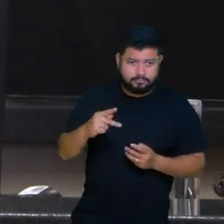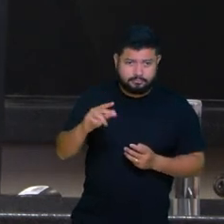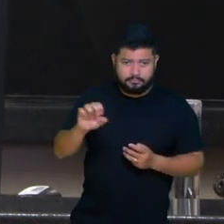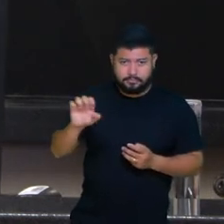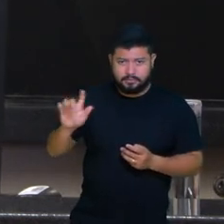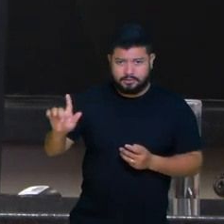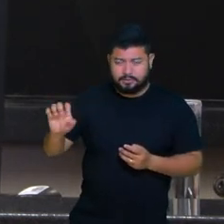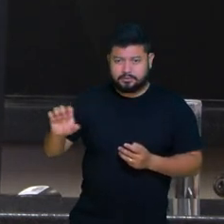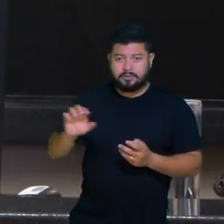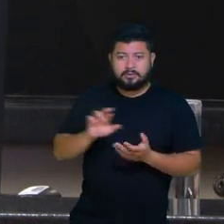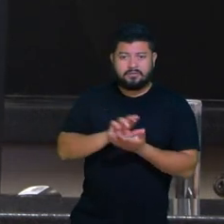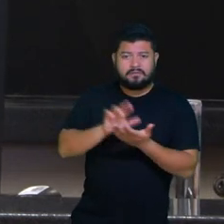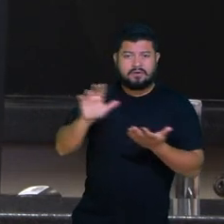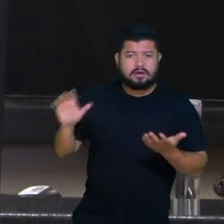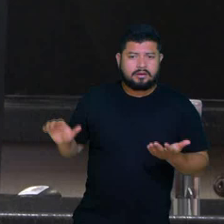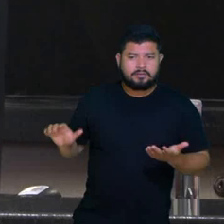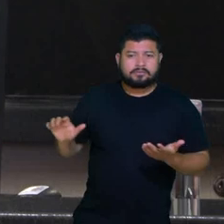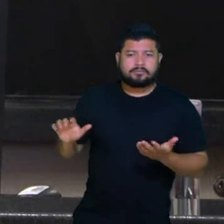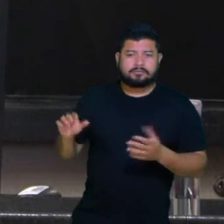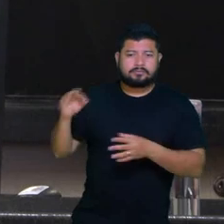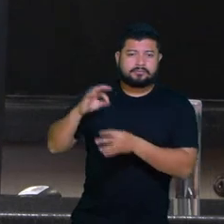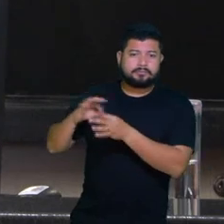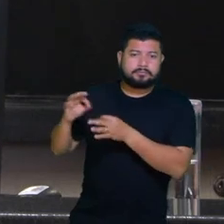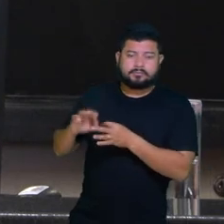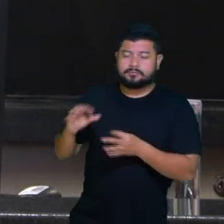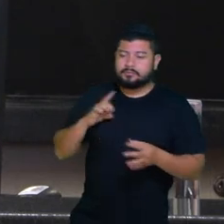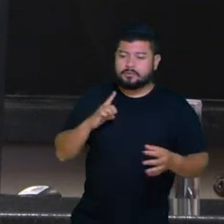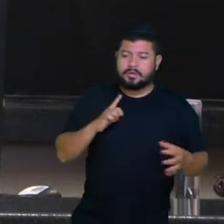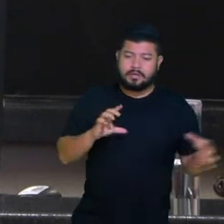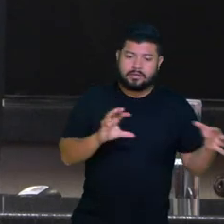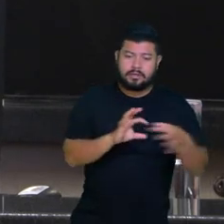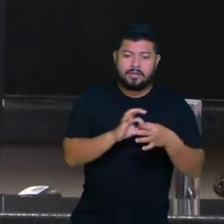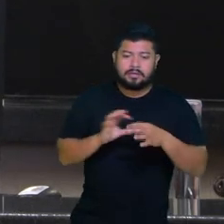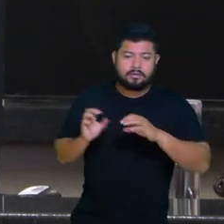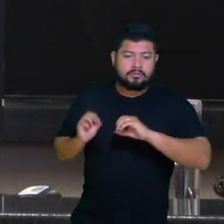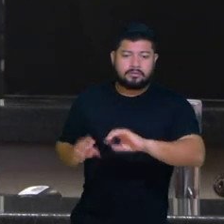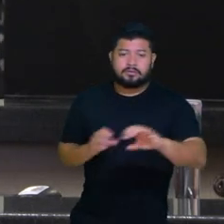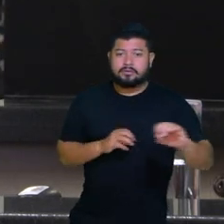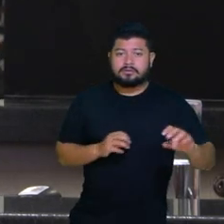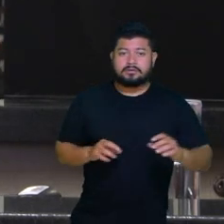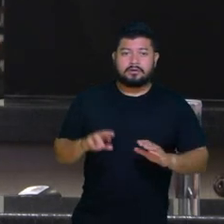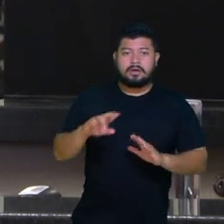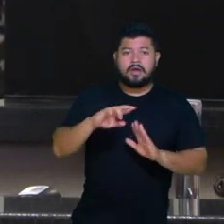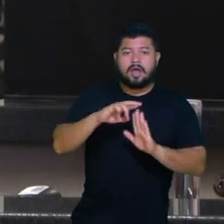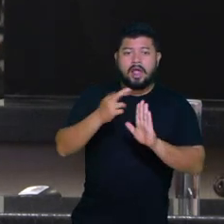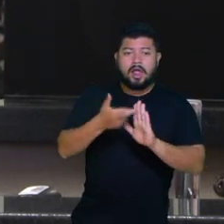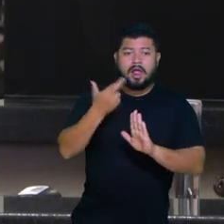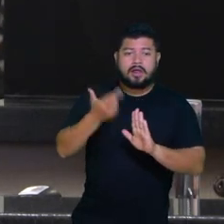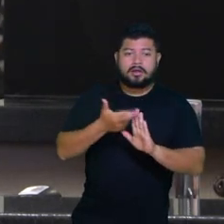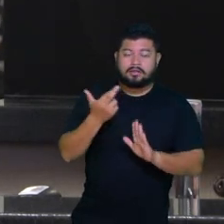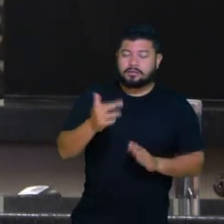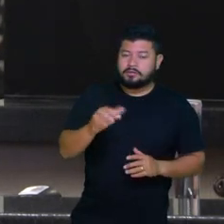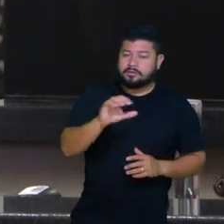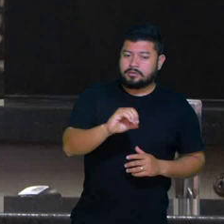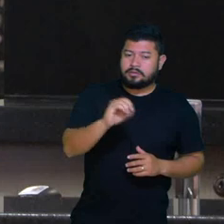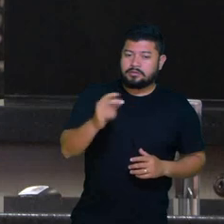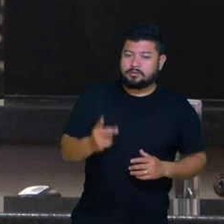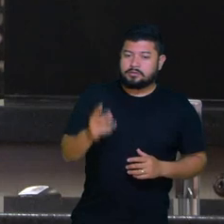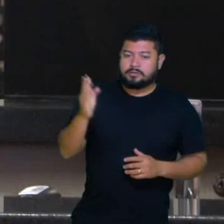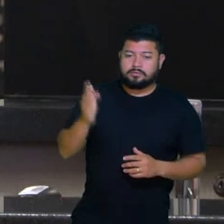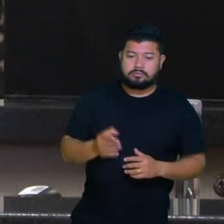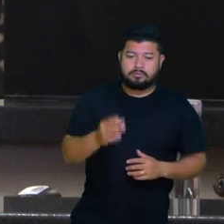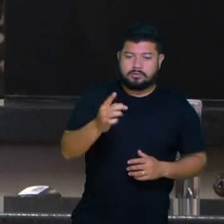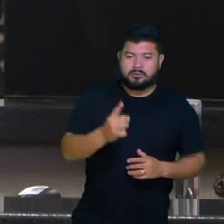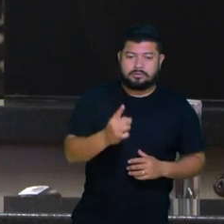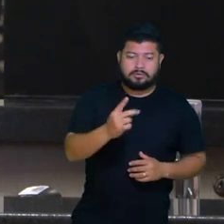E tantas outras entidades que TM essa ligação então a resolução 02/25 ela é resultado né